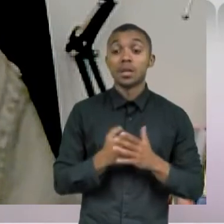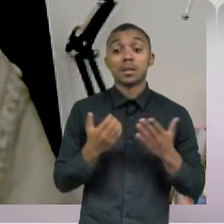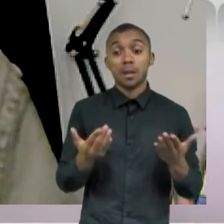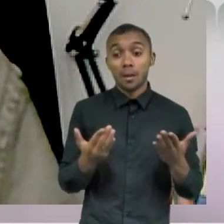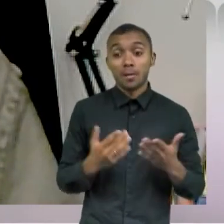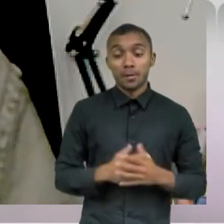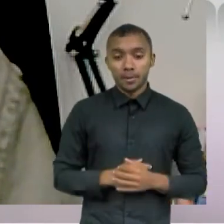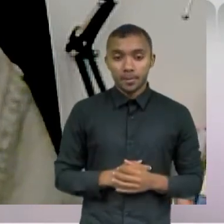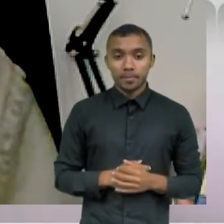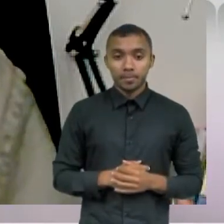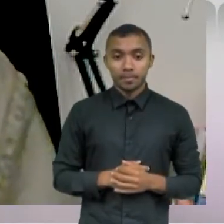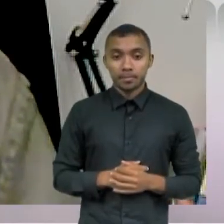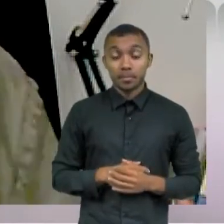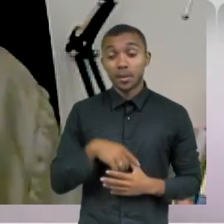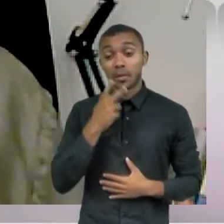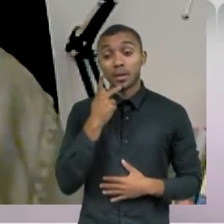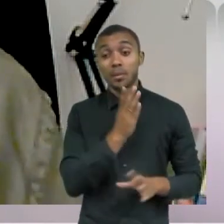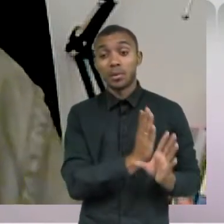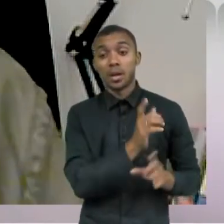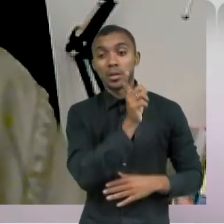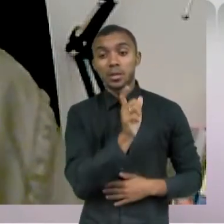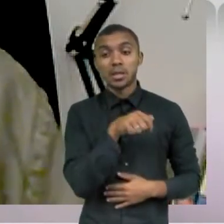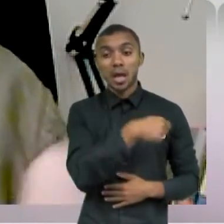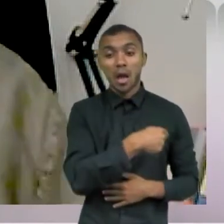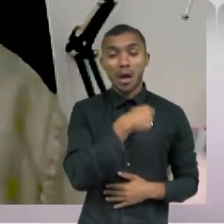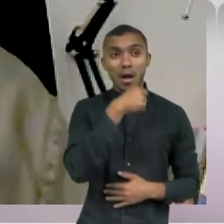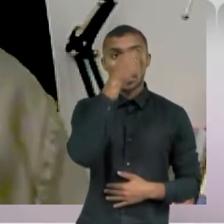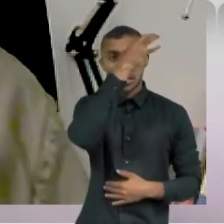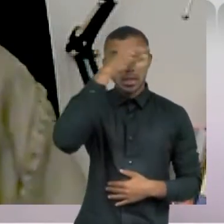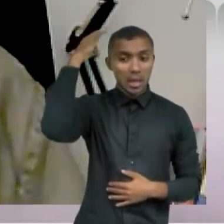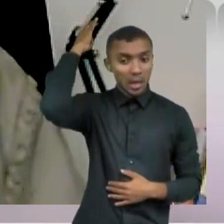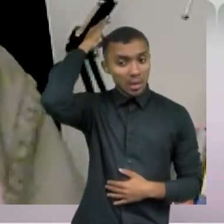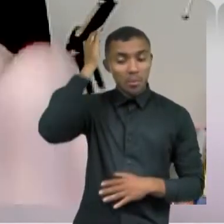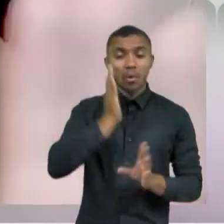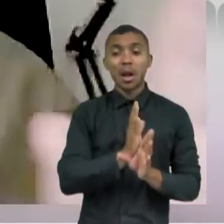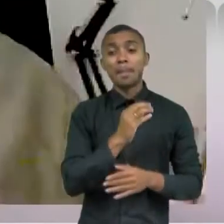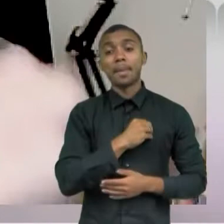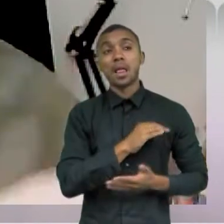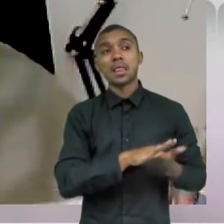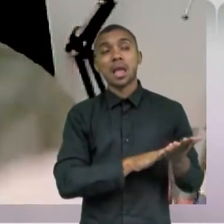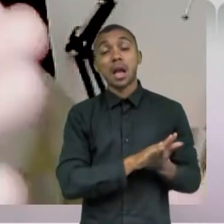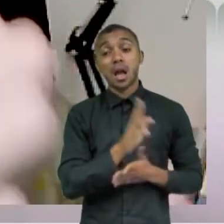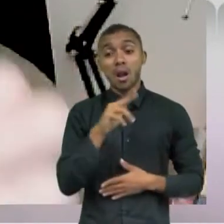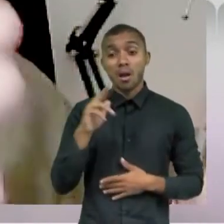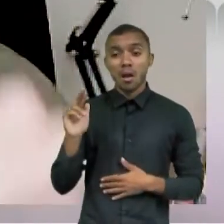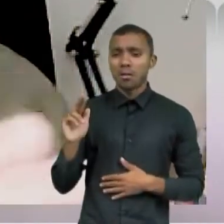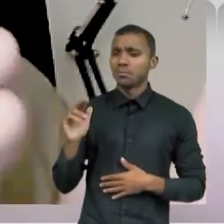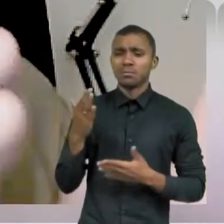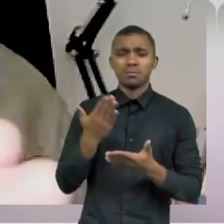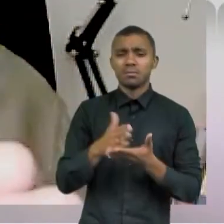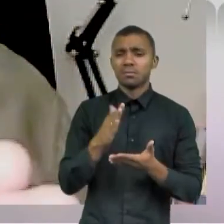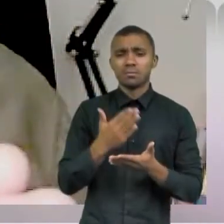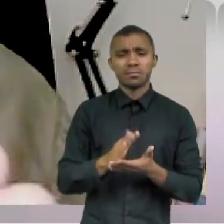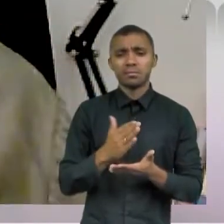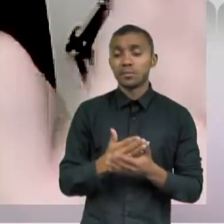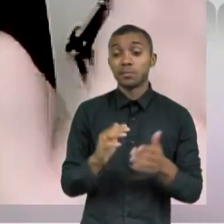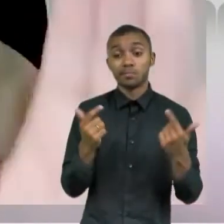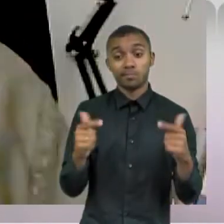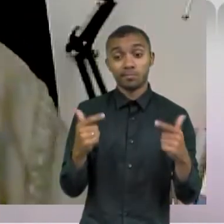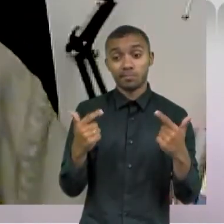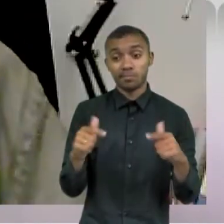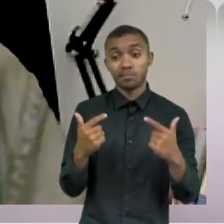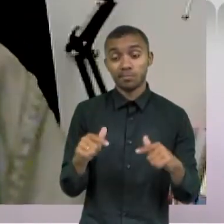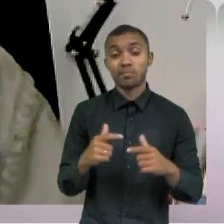Então, assim, dizer que o fulano é santo é porque nunca cometeu pecado, isso não existe. Estou falando do ponto de vista estritamente religioso.